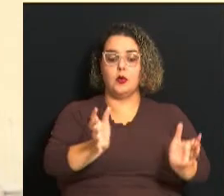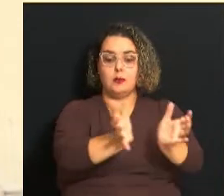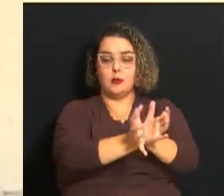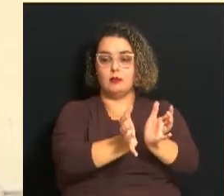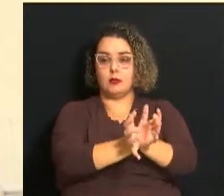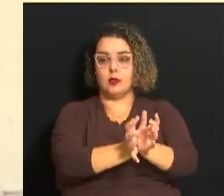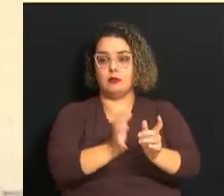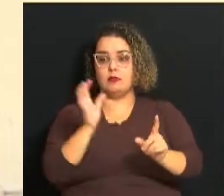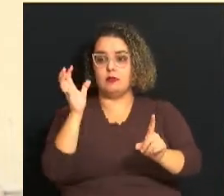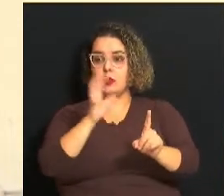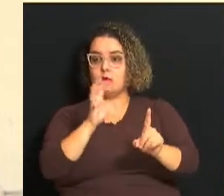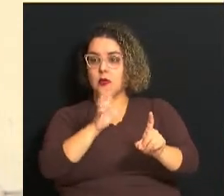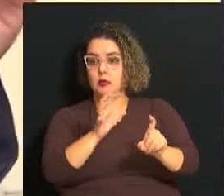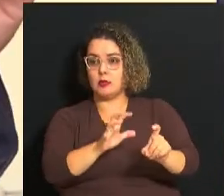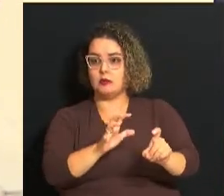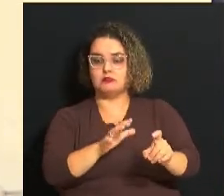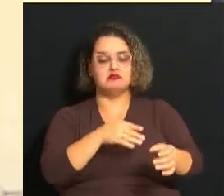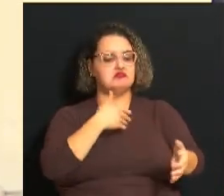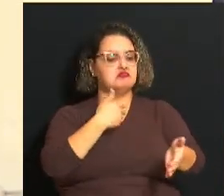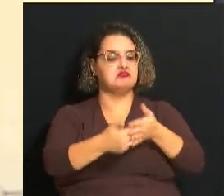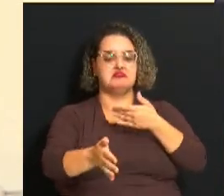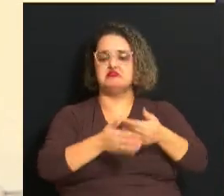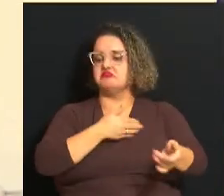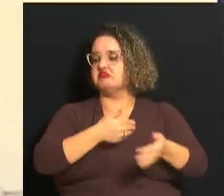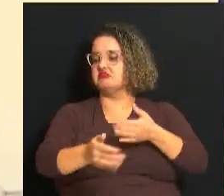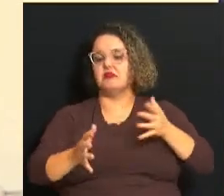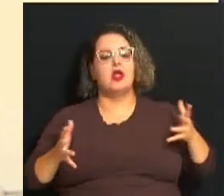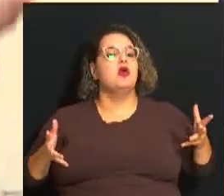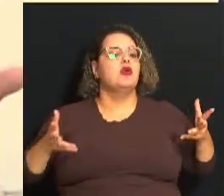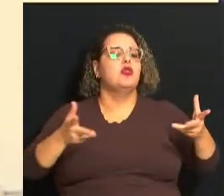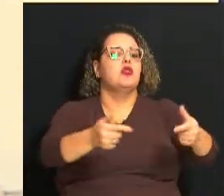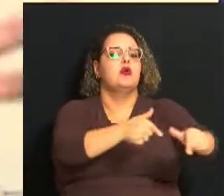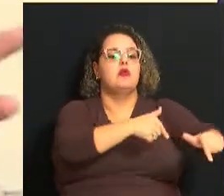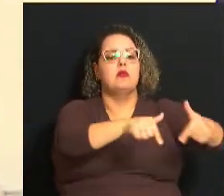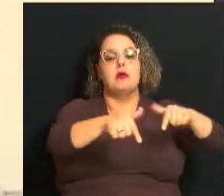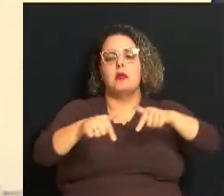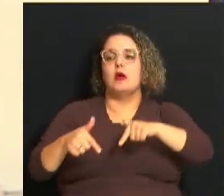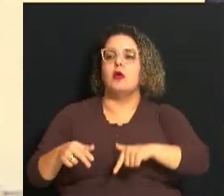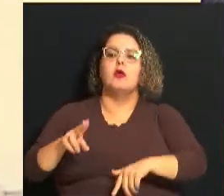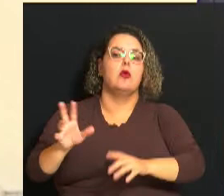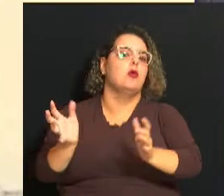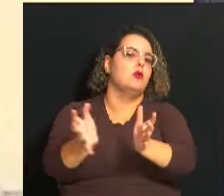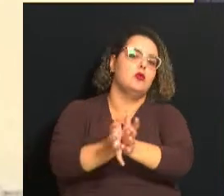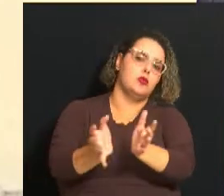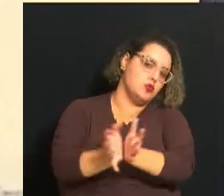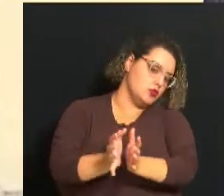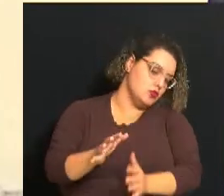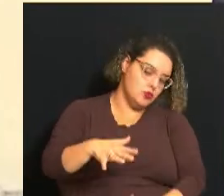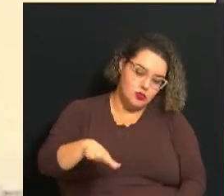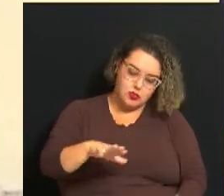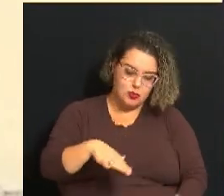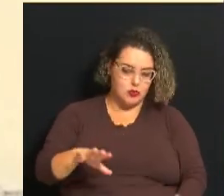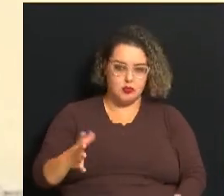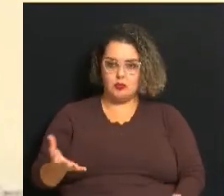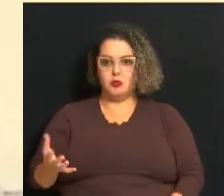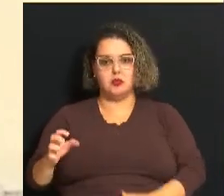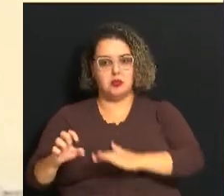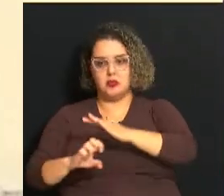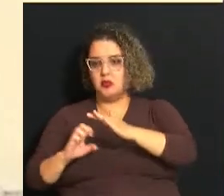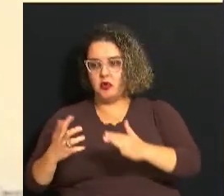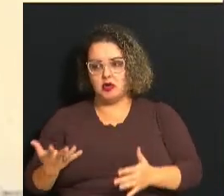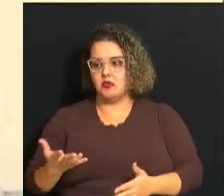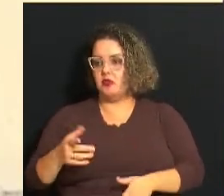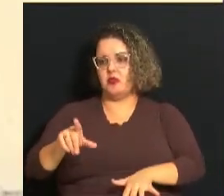direcionada indistintamente a todos os empregados ou um grupo né um departamento é uma empresa um